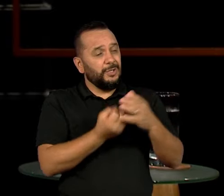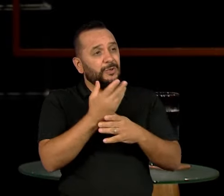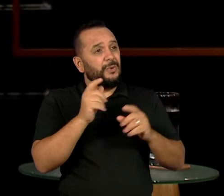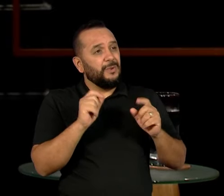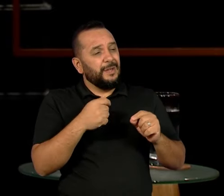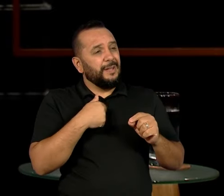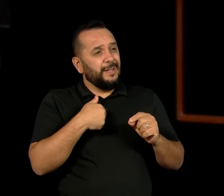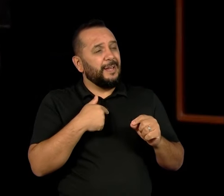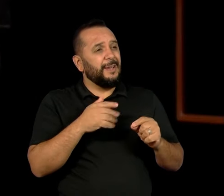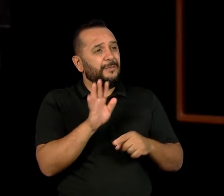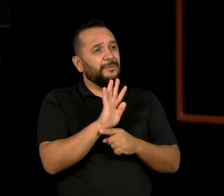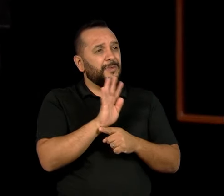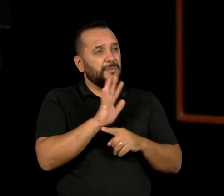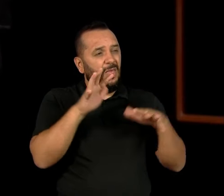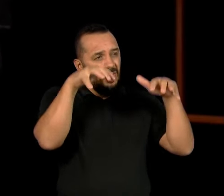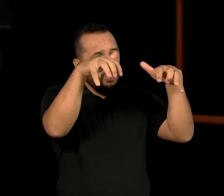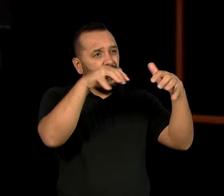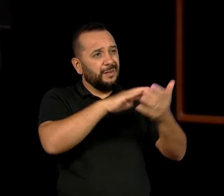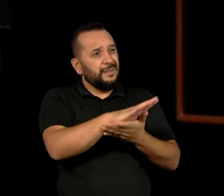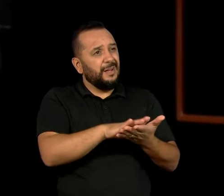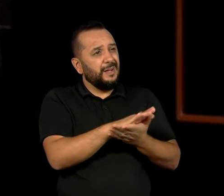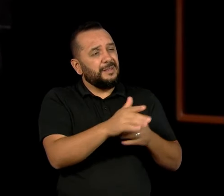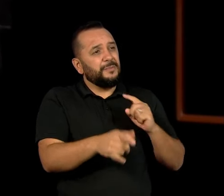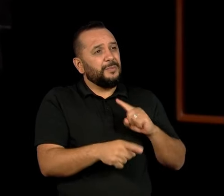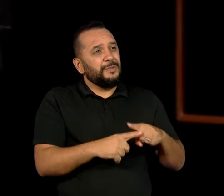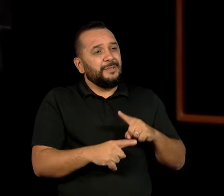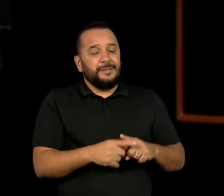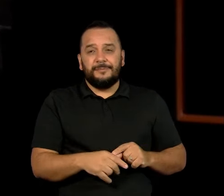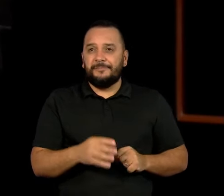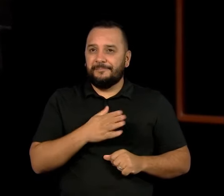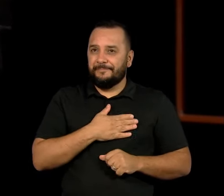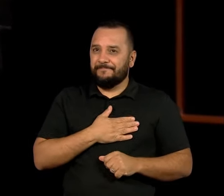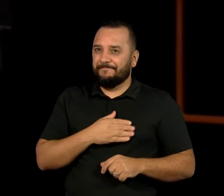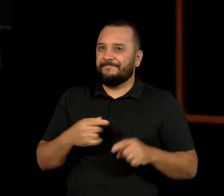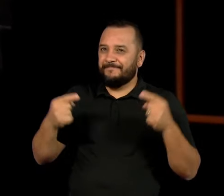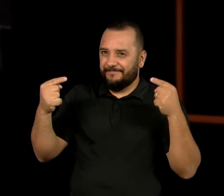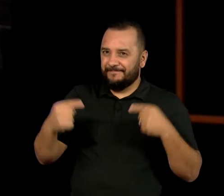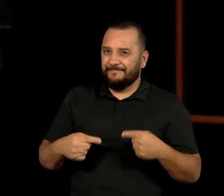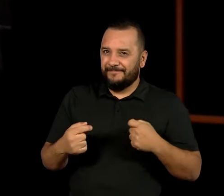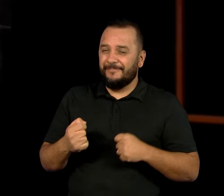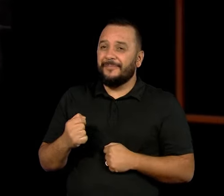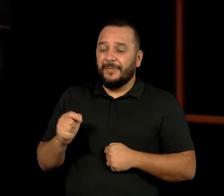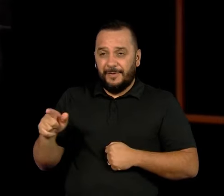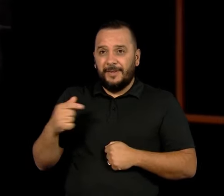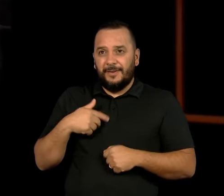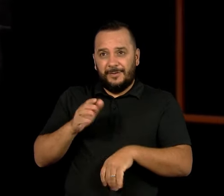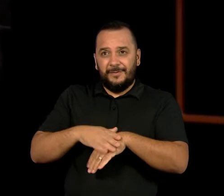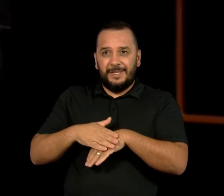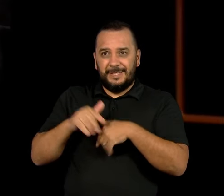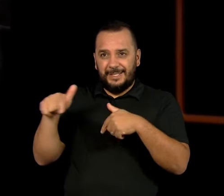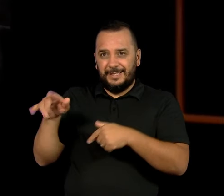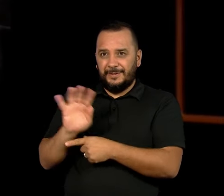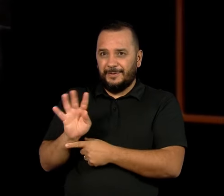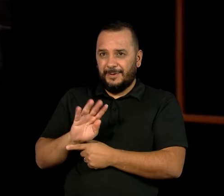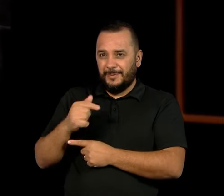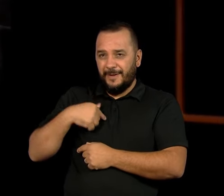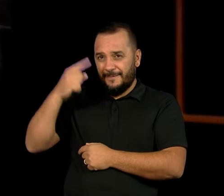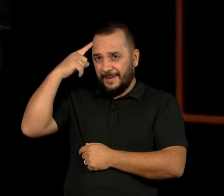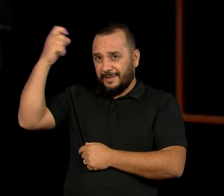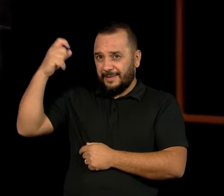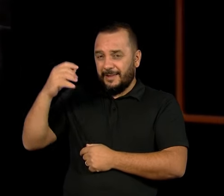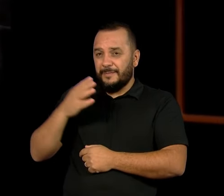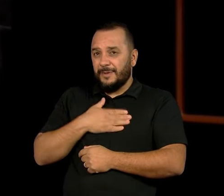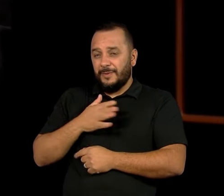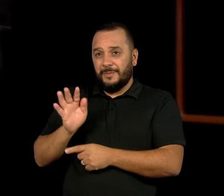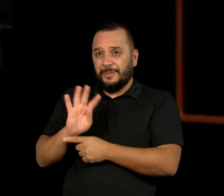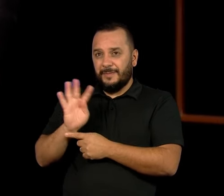de por quê? Olha, é um fenômeno. Foi um desafio fazer esse filme. Não sei por que eu inventei de que meu primeiro